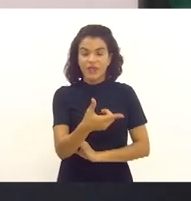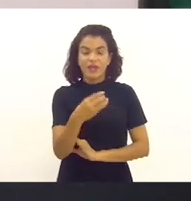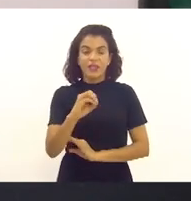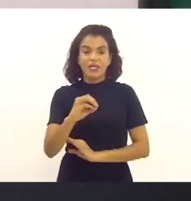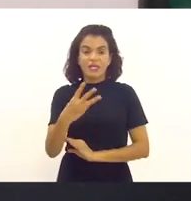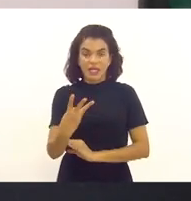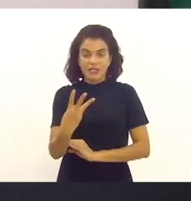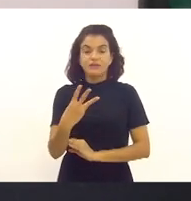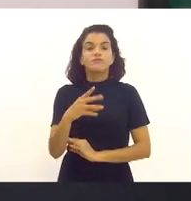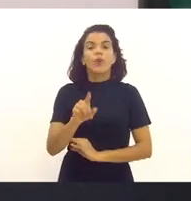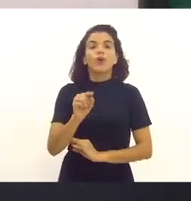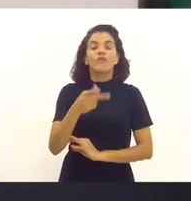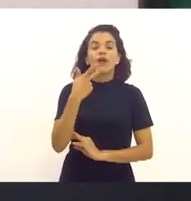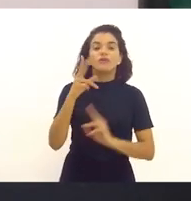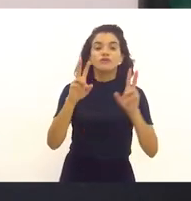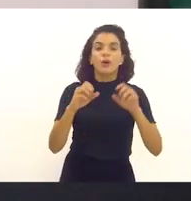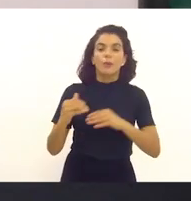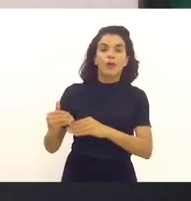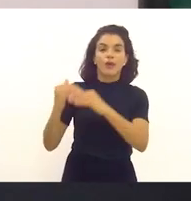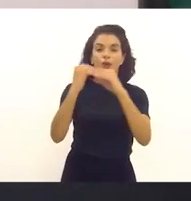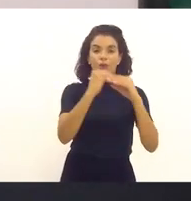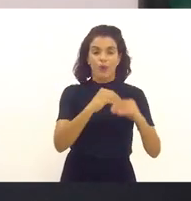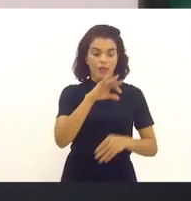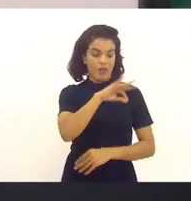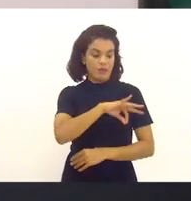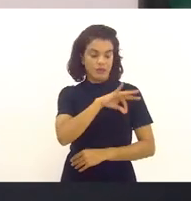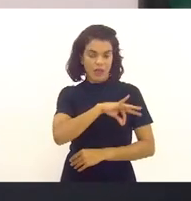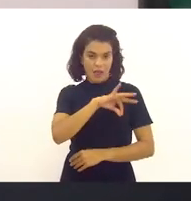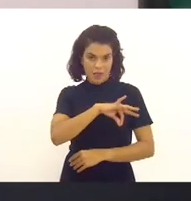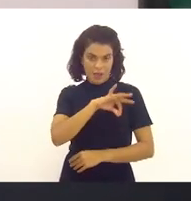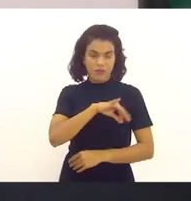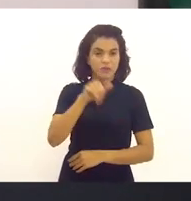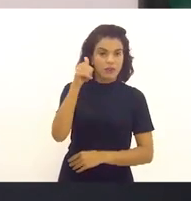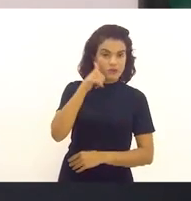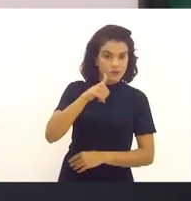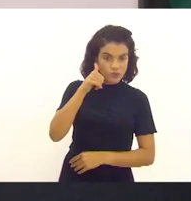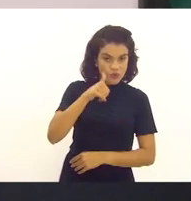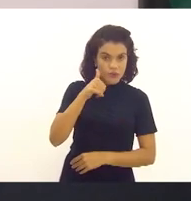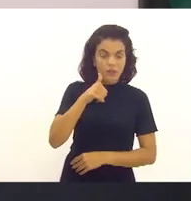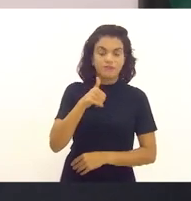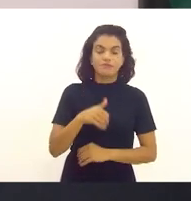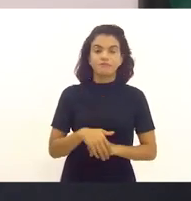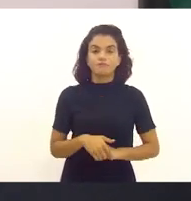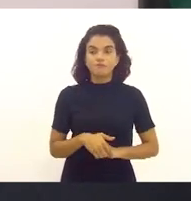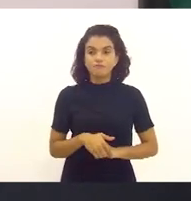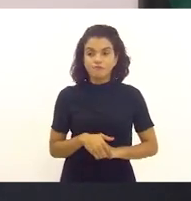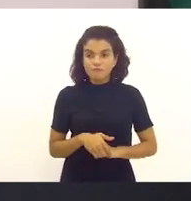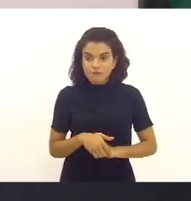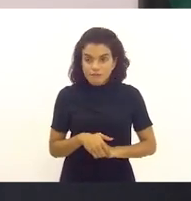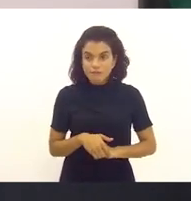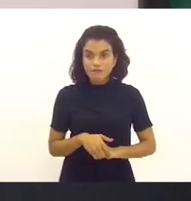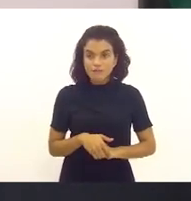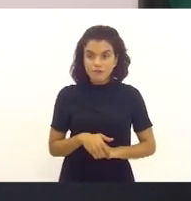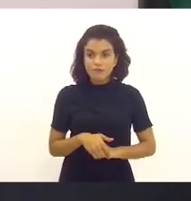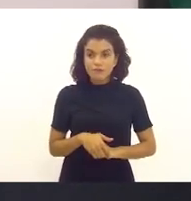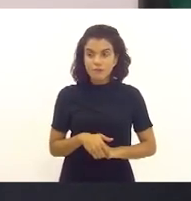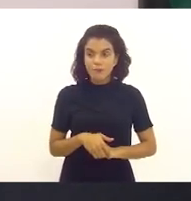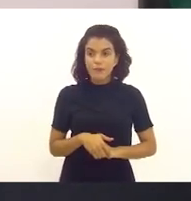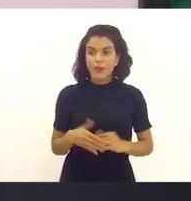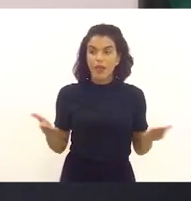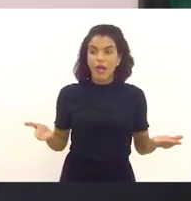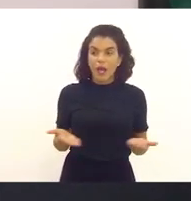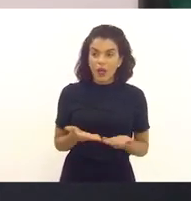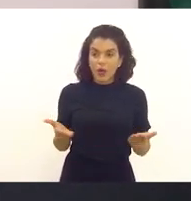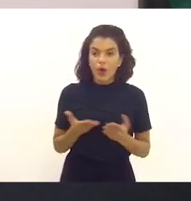Lula também que dispõe sobre a igualdade salarial das mulheres que o término relatório agora